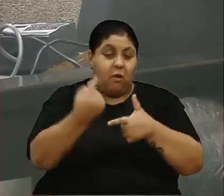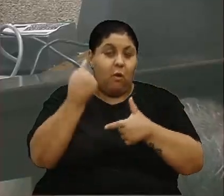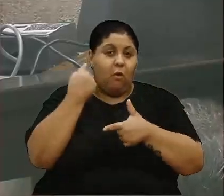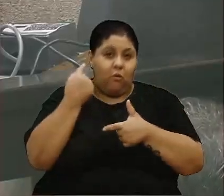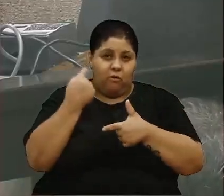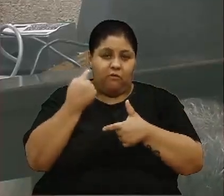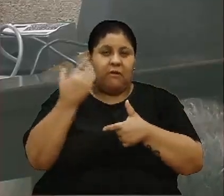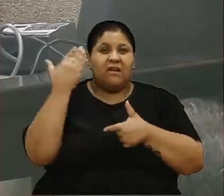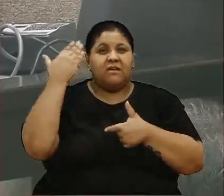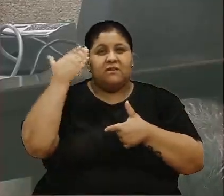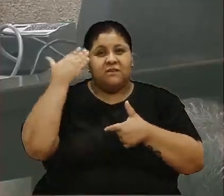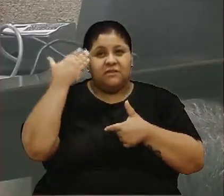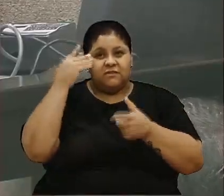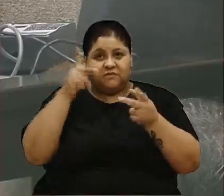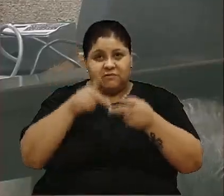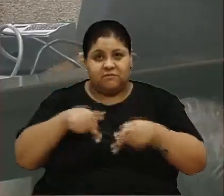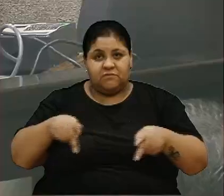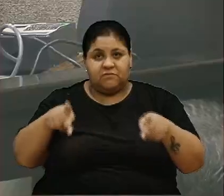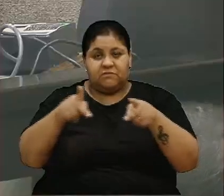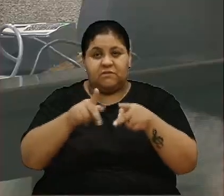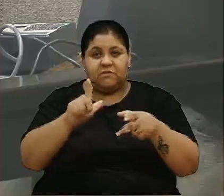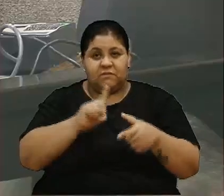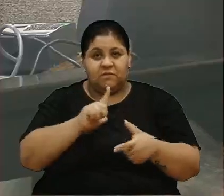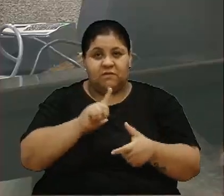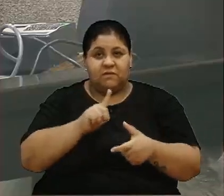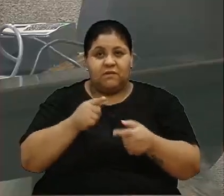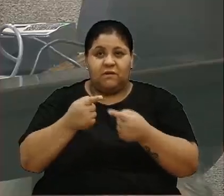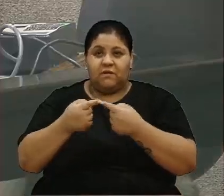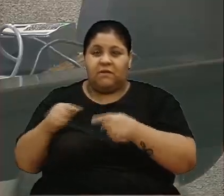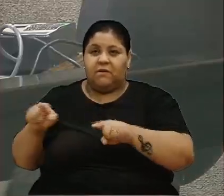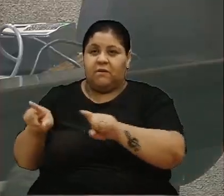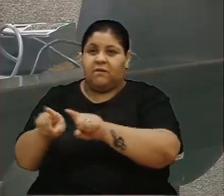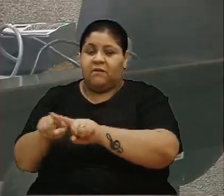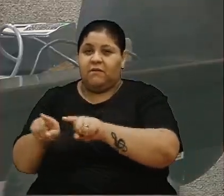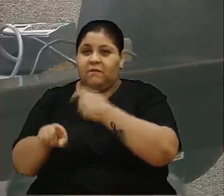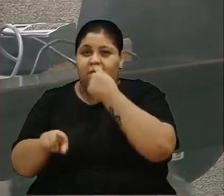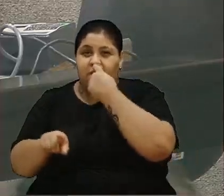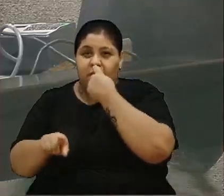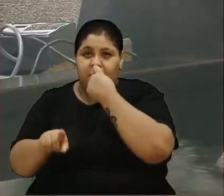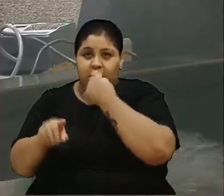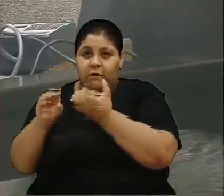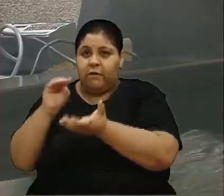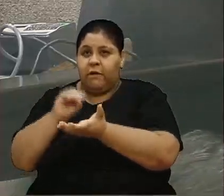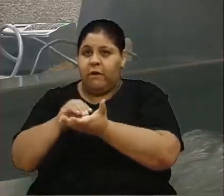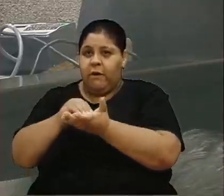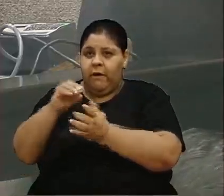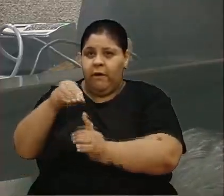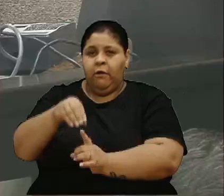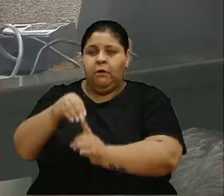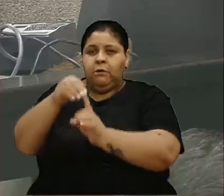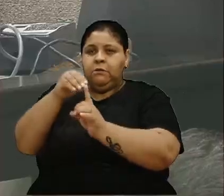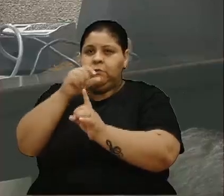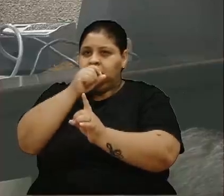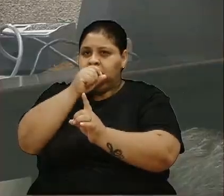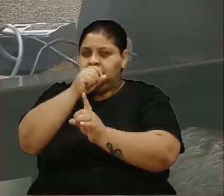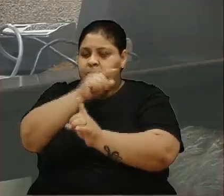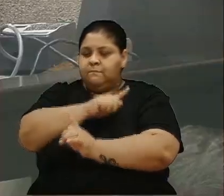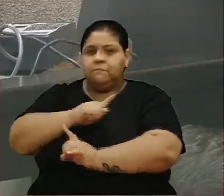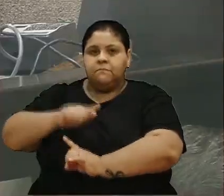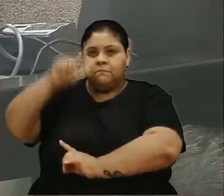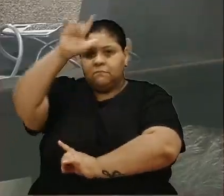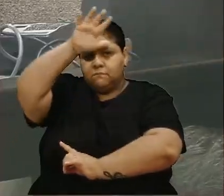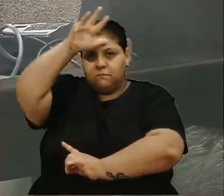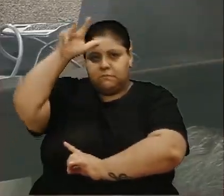colheitas, sei o público que se tem lá, mas também essa falta de prioridade do governo